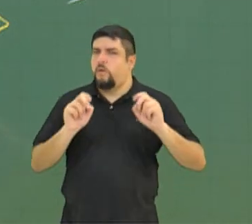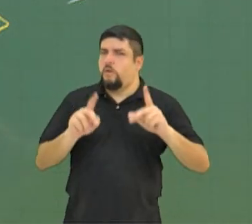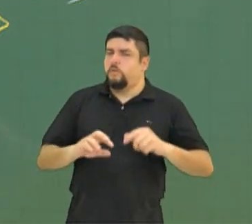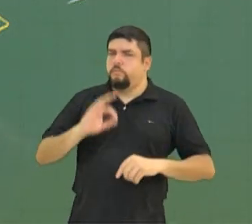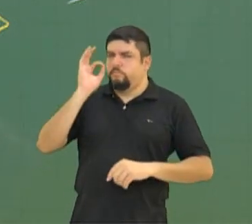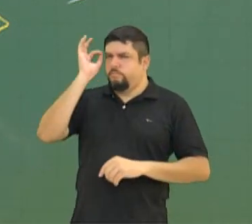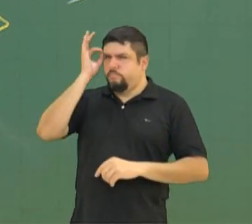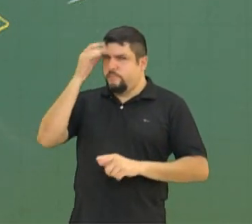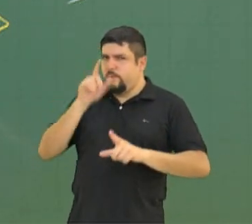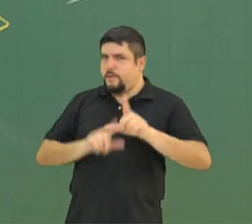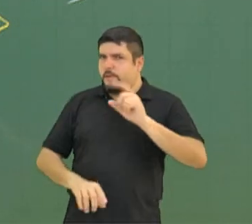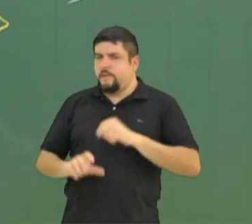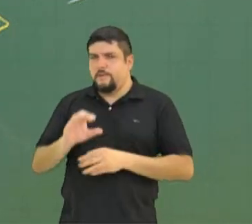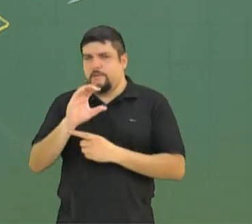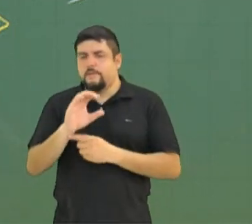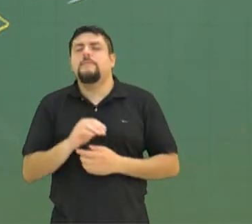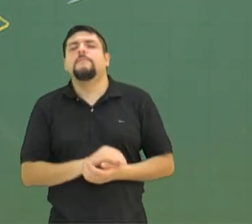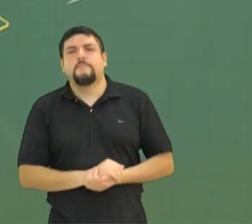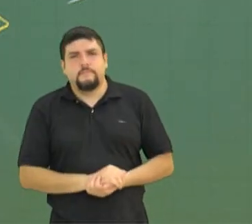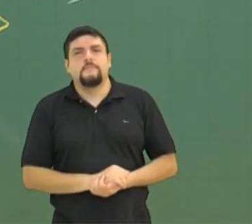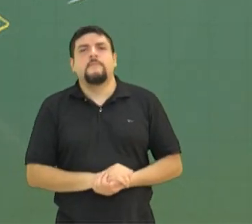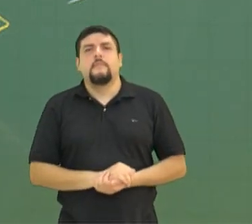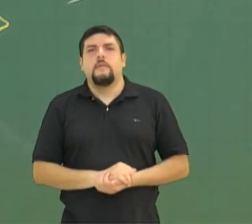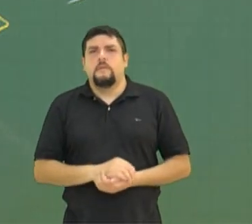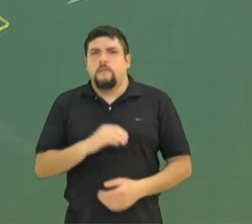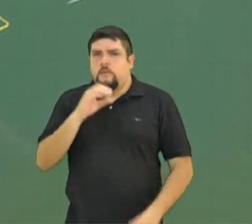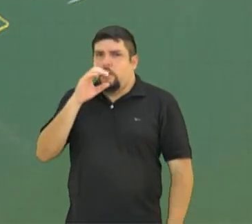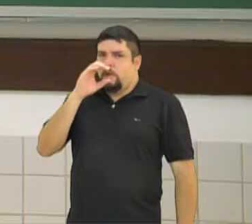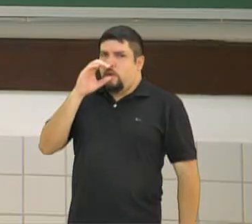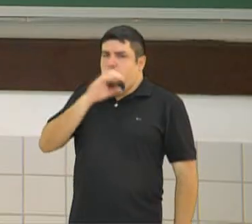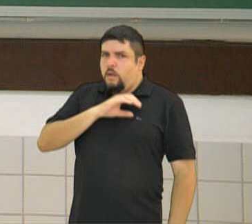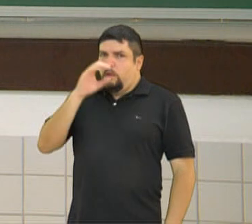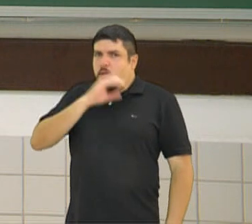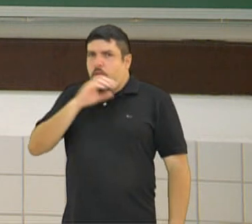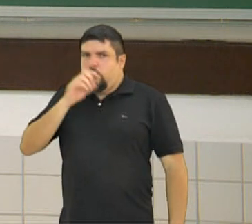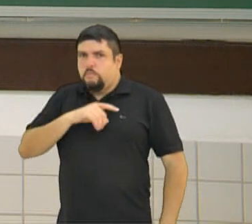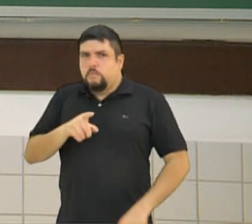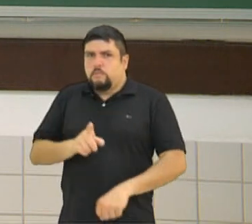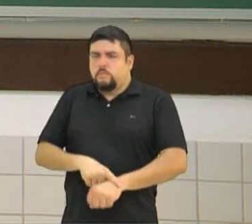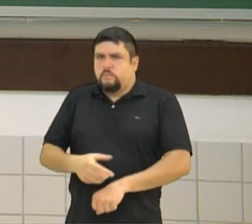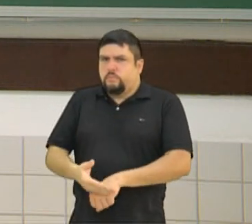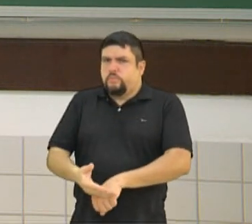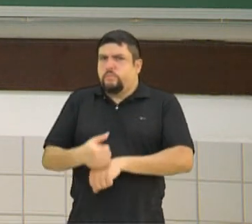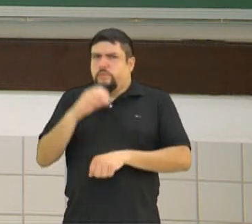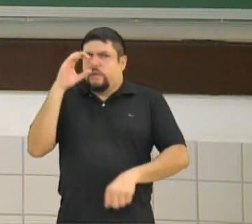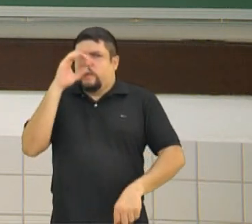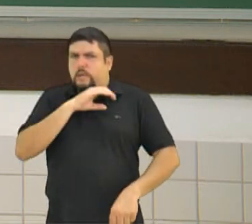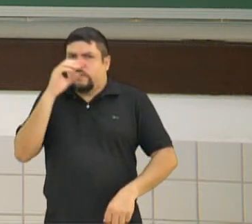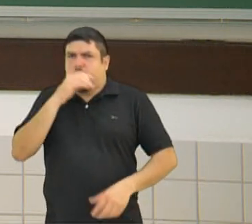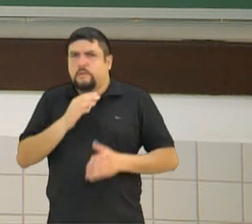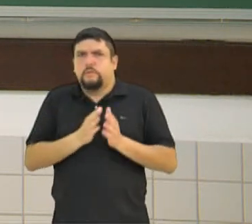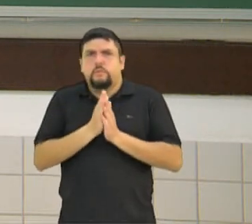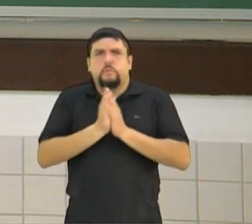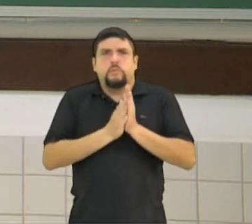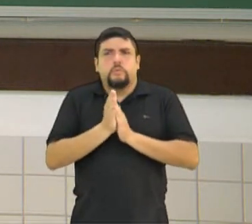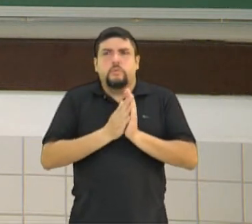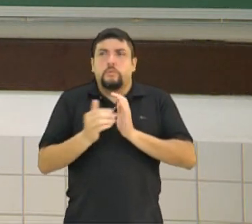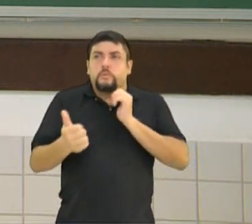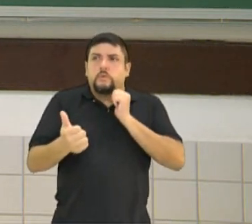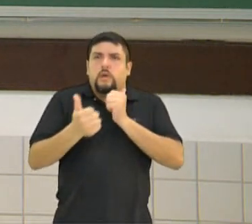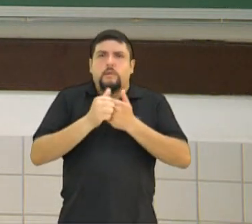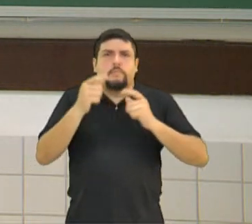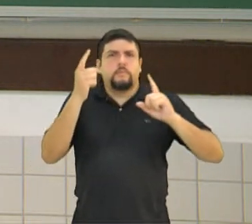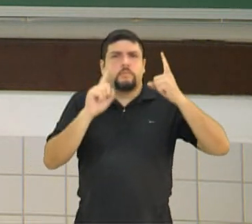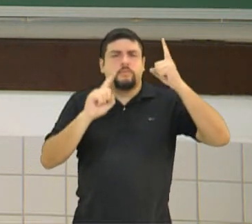C, galera. O tempo urge. E a Sapucaí é grande, né? Carnaval tá chegando e lá vou eu,